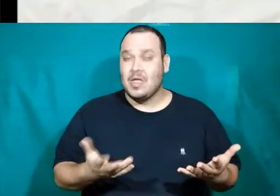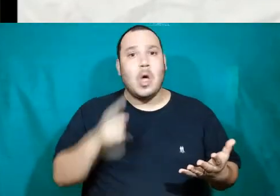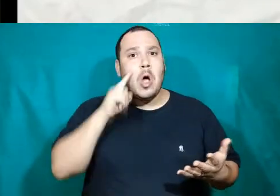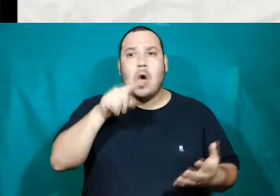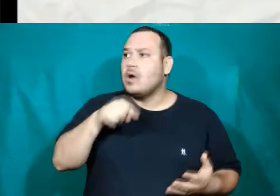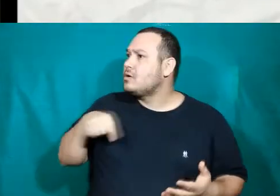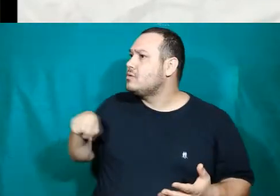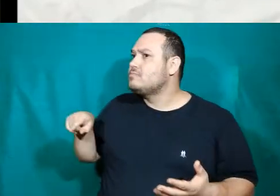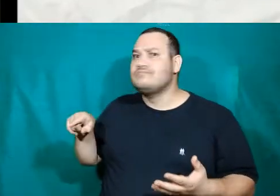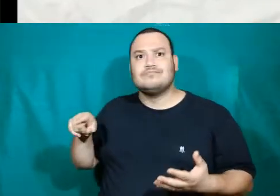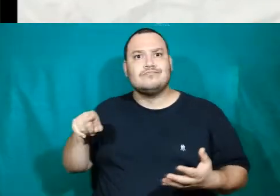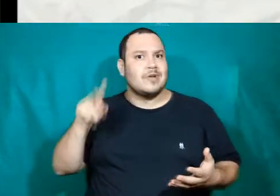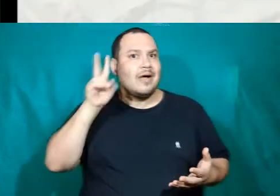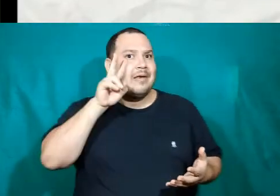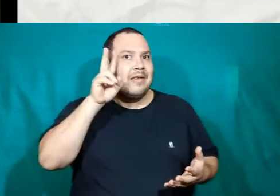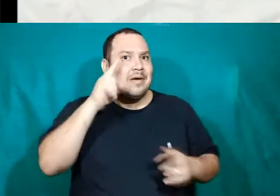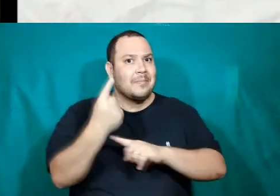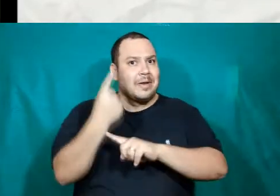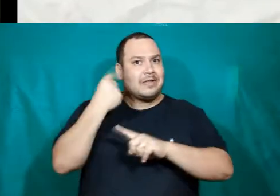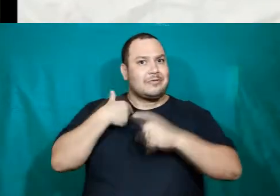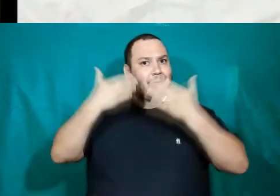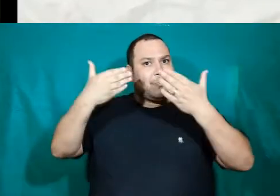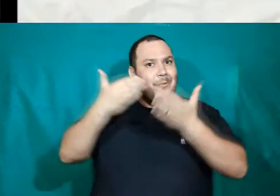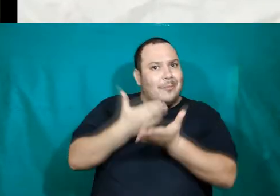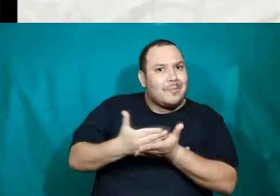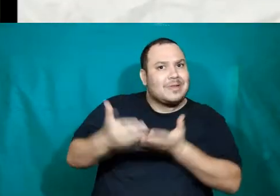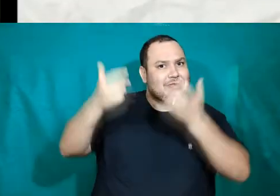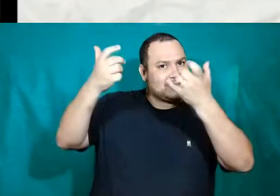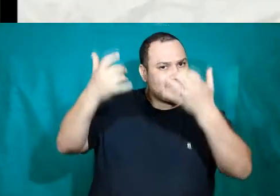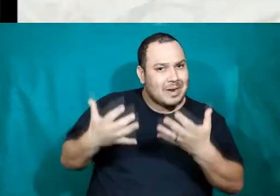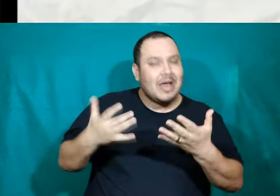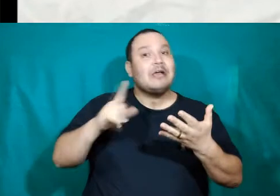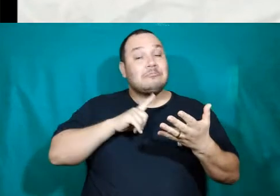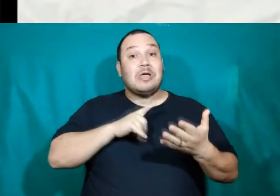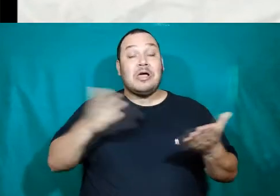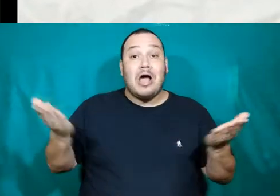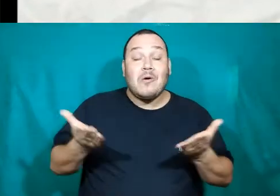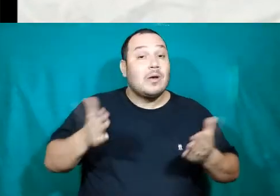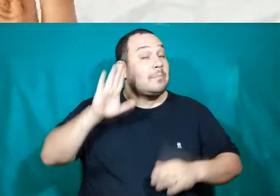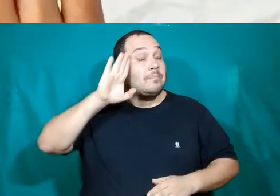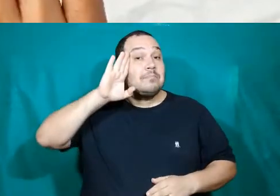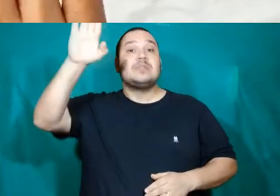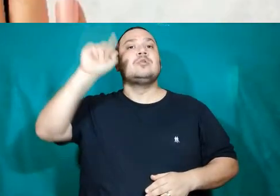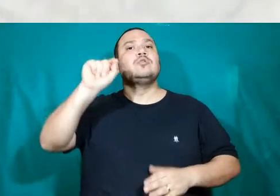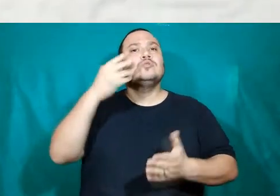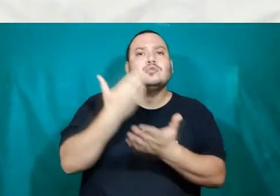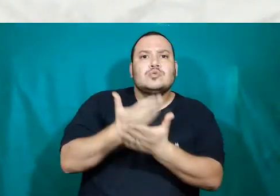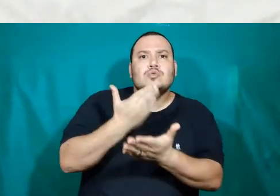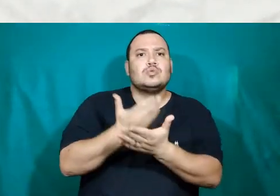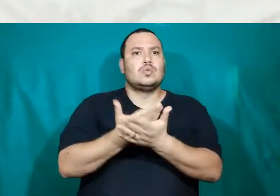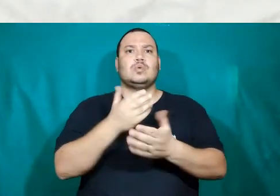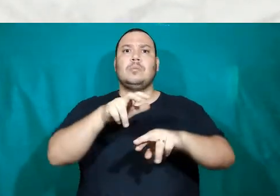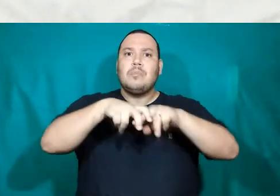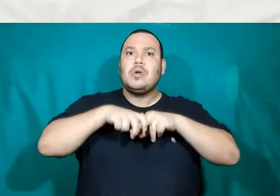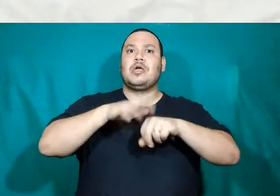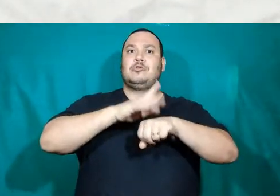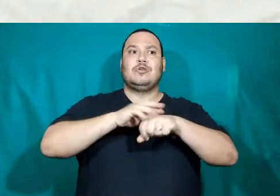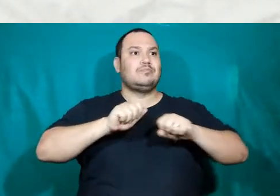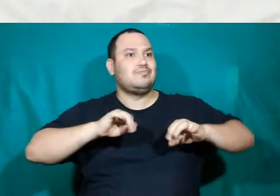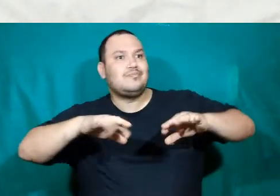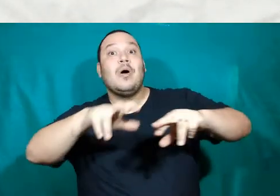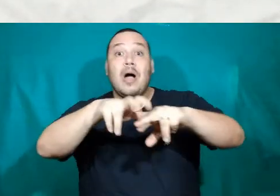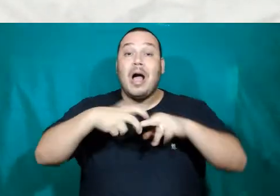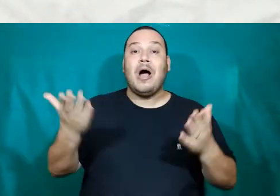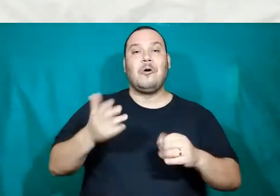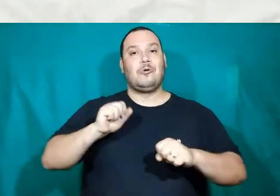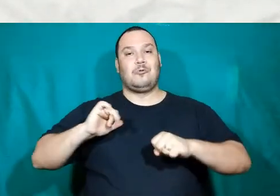falei no início? São todos aplicados graças a estudos epidemiológicos feitos sobre o coronavírus. Todo esse conhecimento, no final, é aplicado